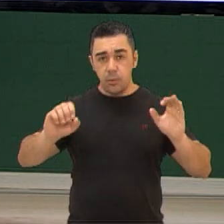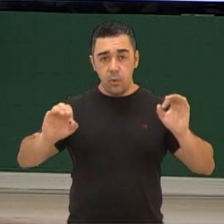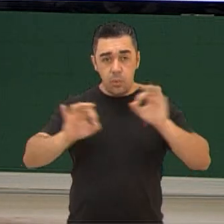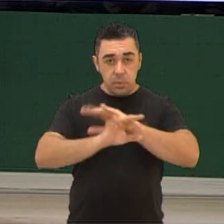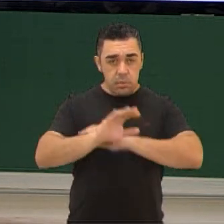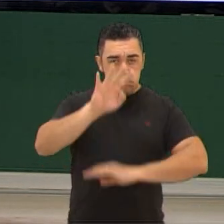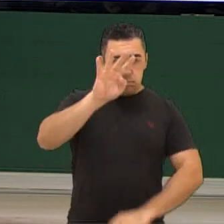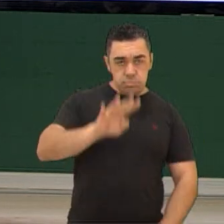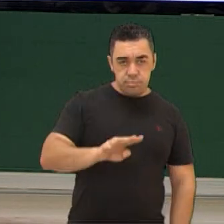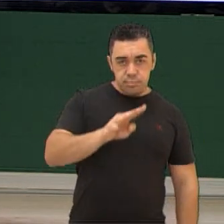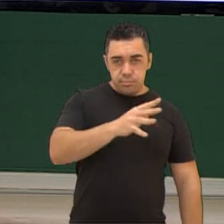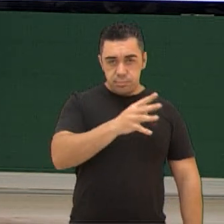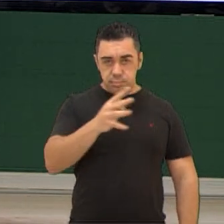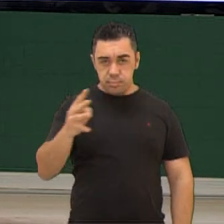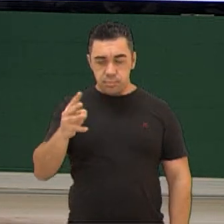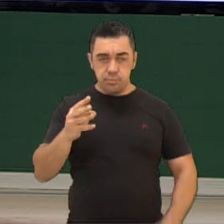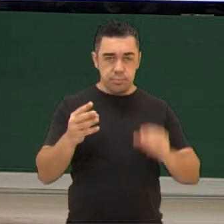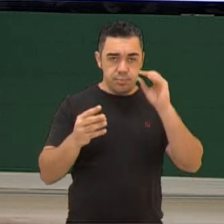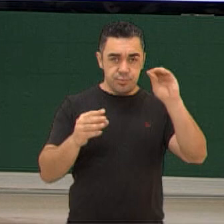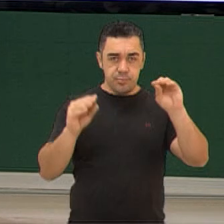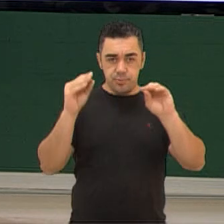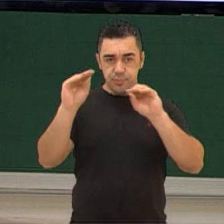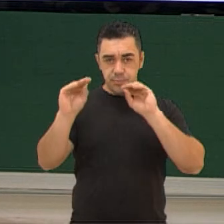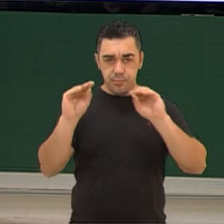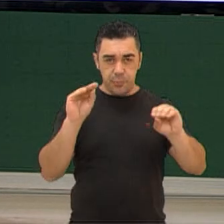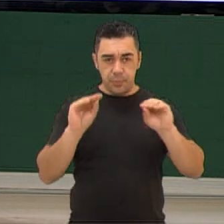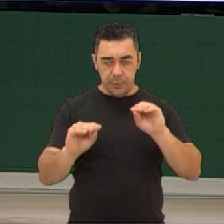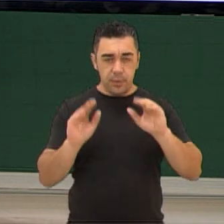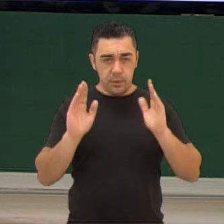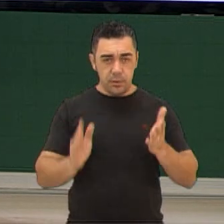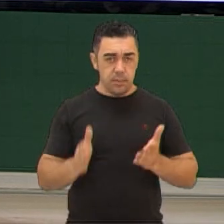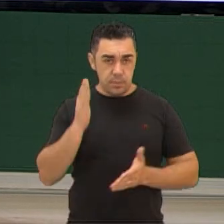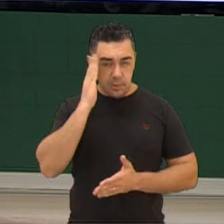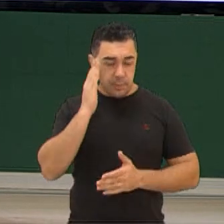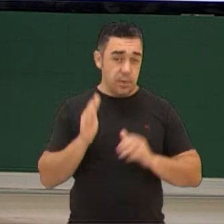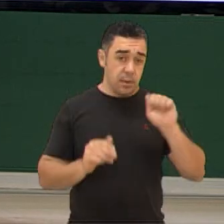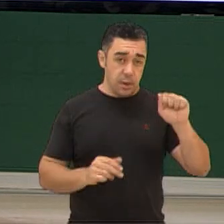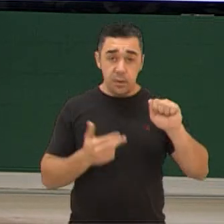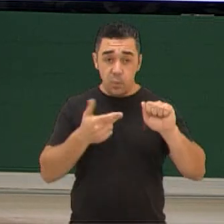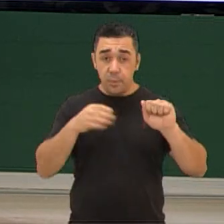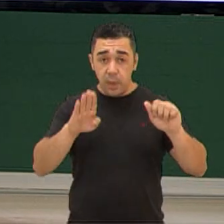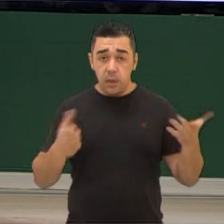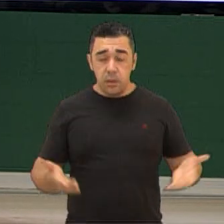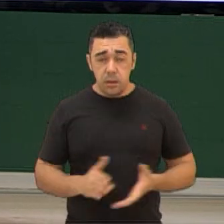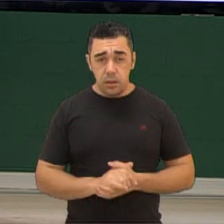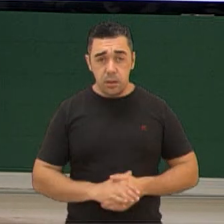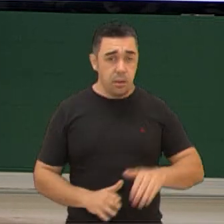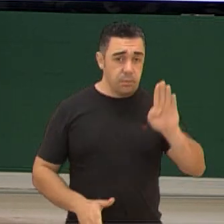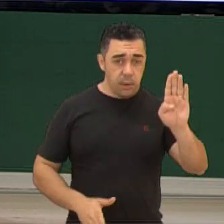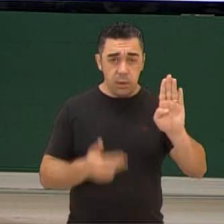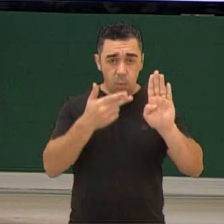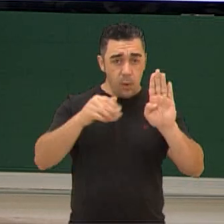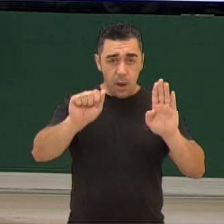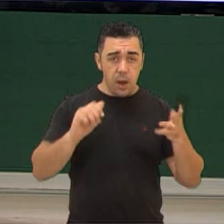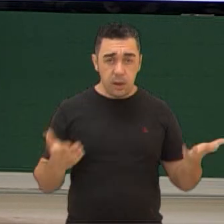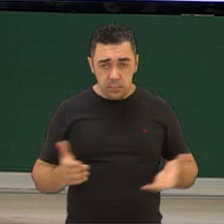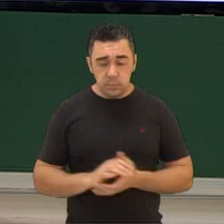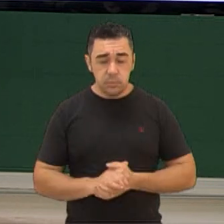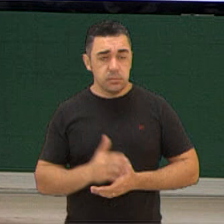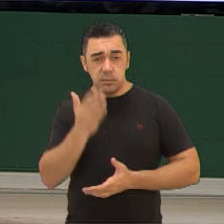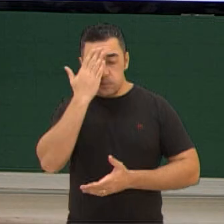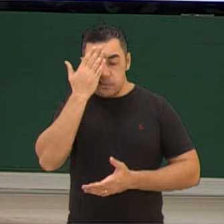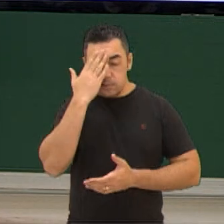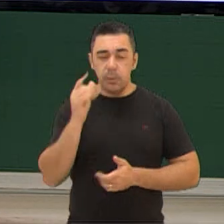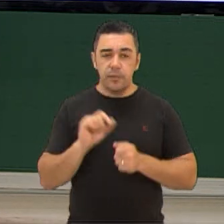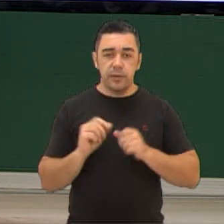quadro. Então, ele está passando para vocês uma afirmação. Sabendo que A é igual a B e B é igual a A, você